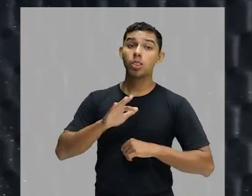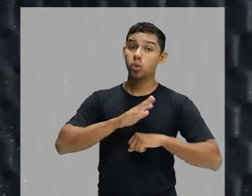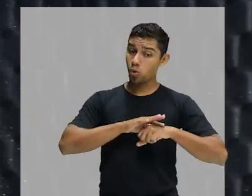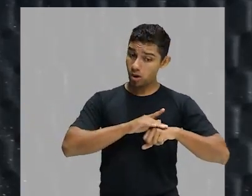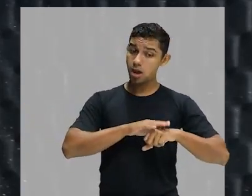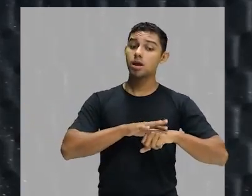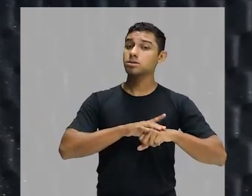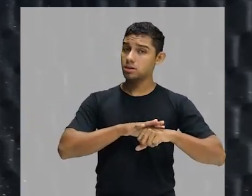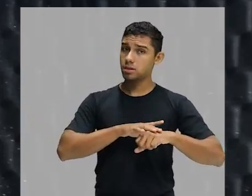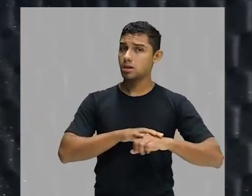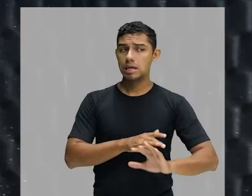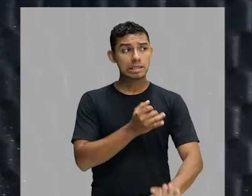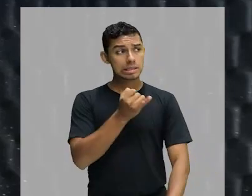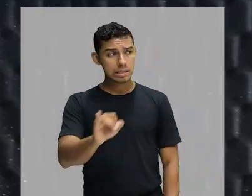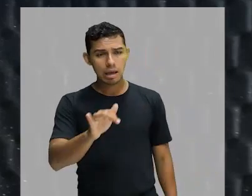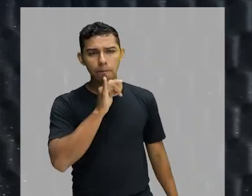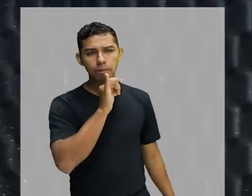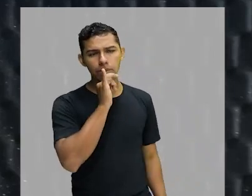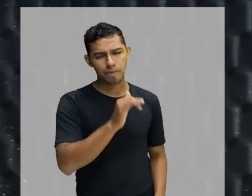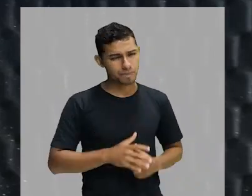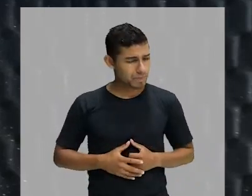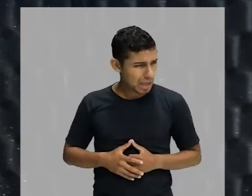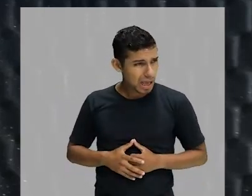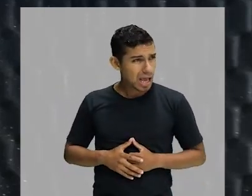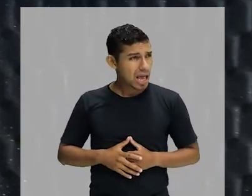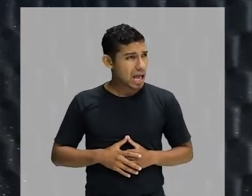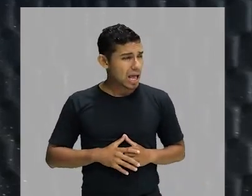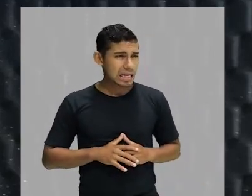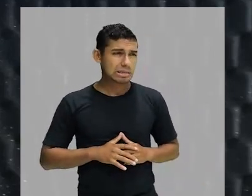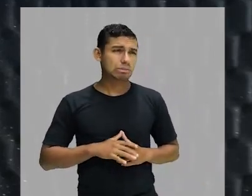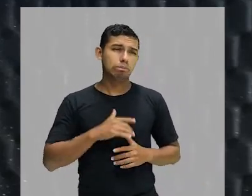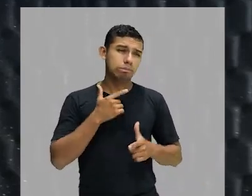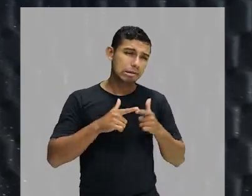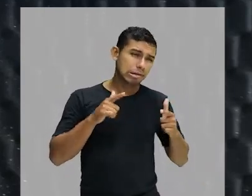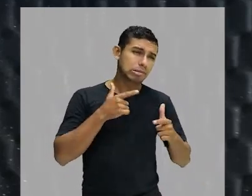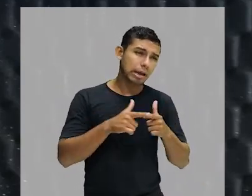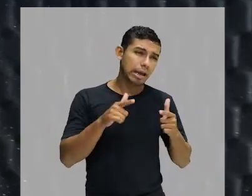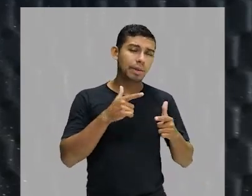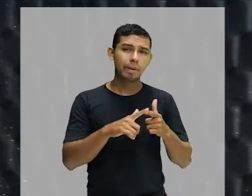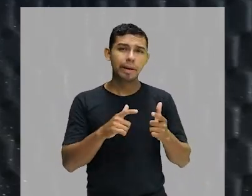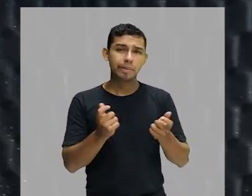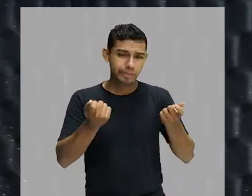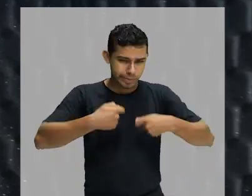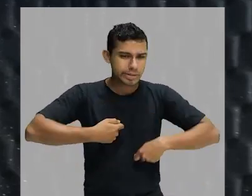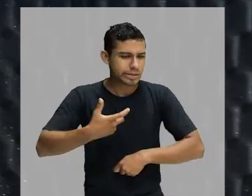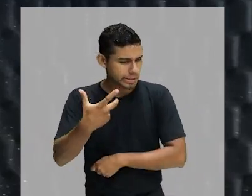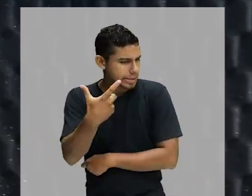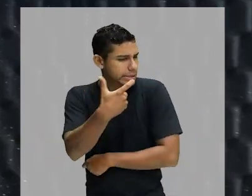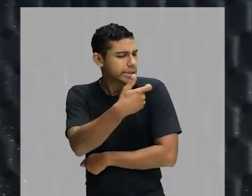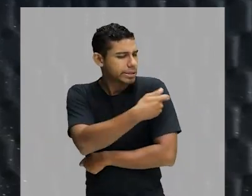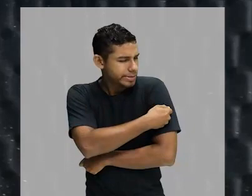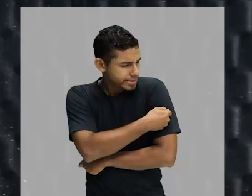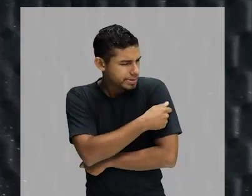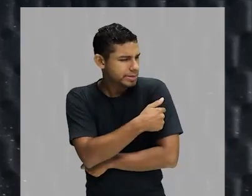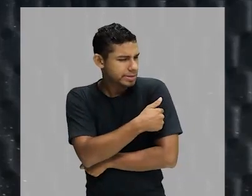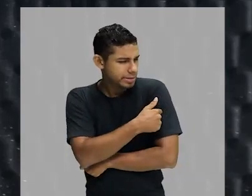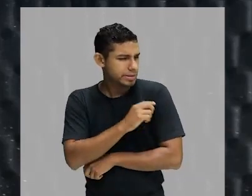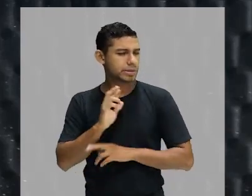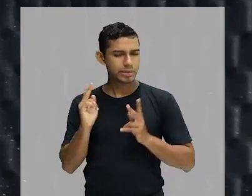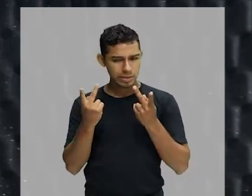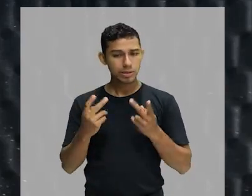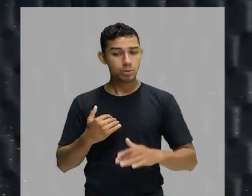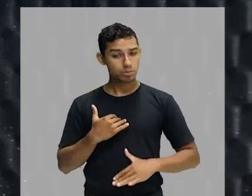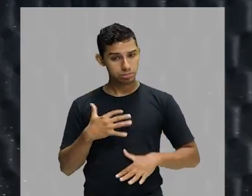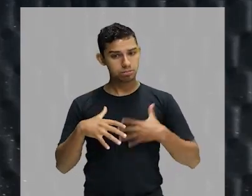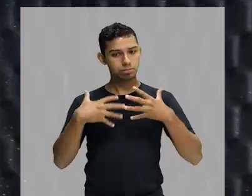De repente, o indivíduo ele tem um déficit hormonal. Ele precisa receber uma injeção sintética daquele hormônio para que ele